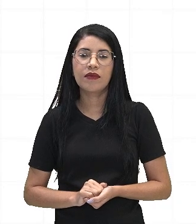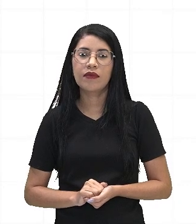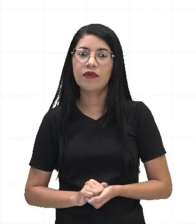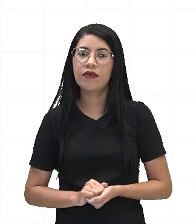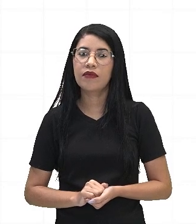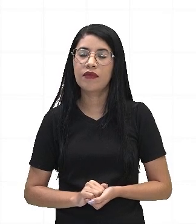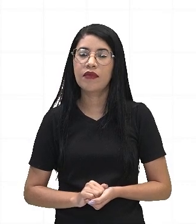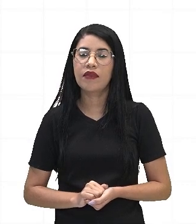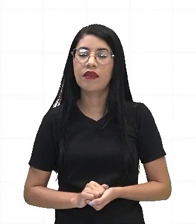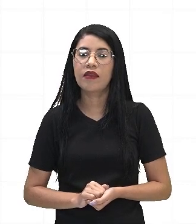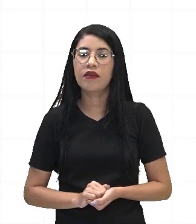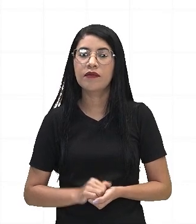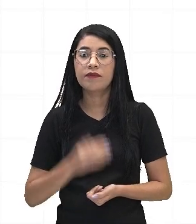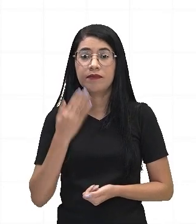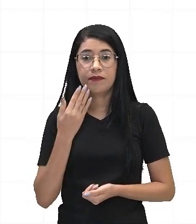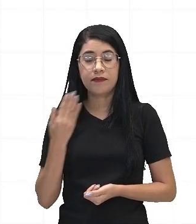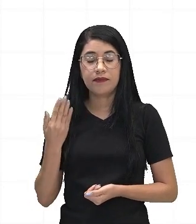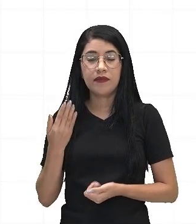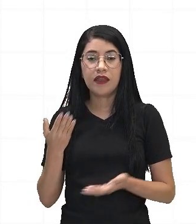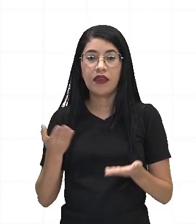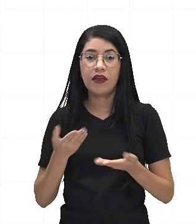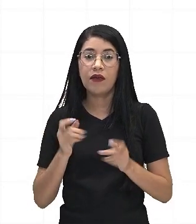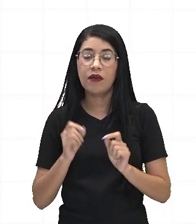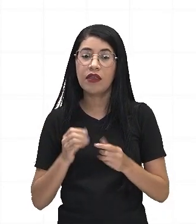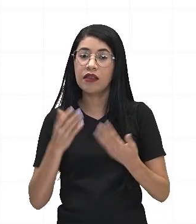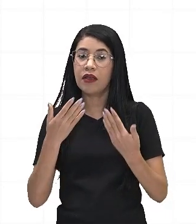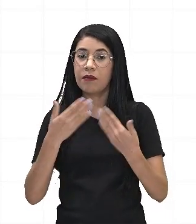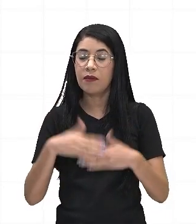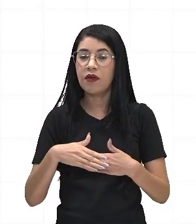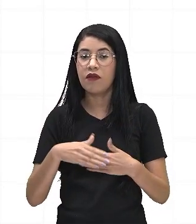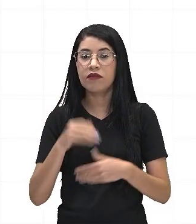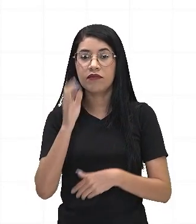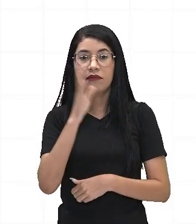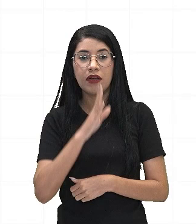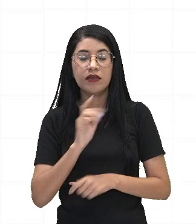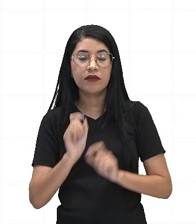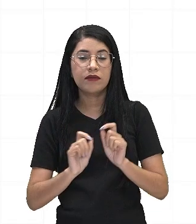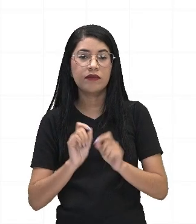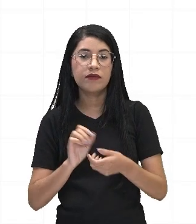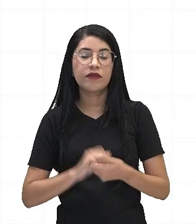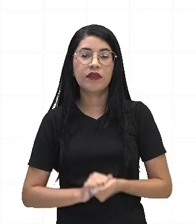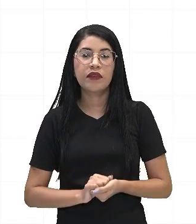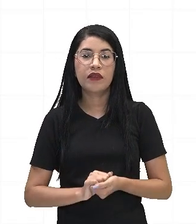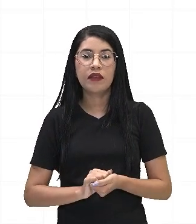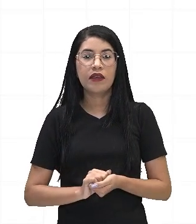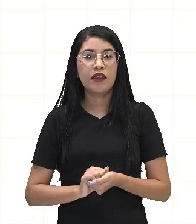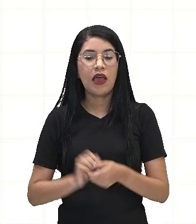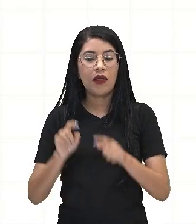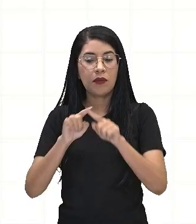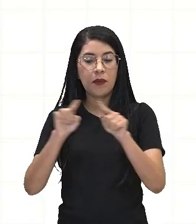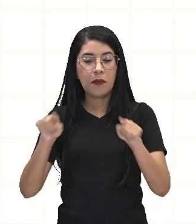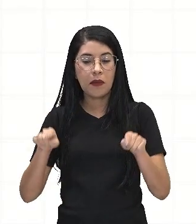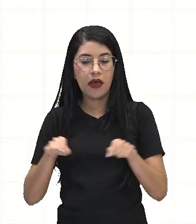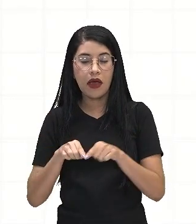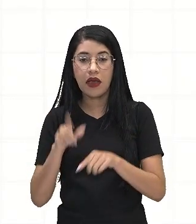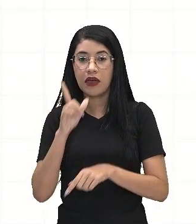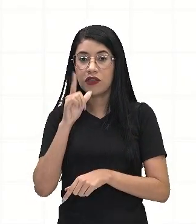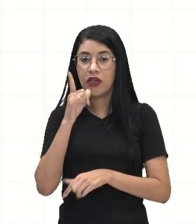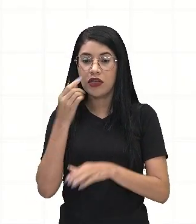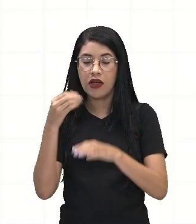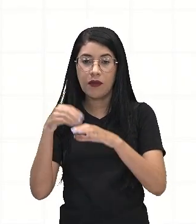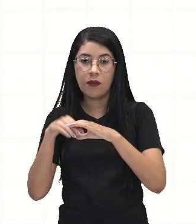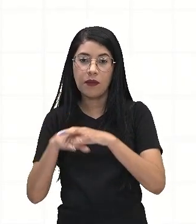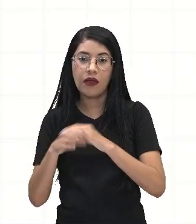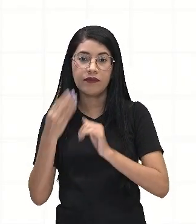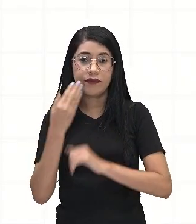Agora, o nosso exemplo é uma questão que caiu na Prova Brasil e fala aí de uma caixa d'água. A caixa d'água é essa